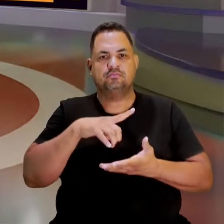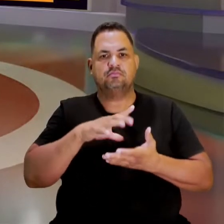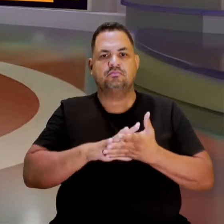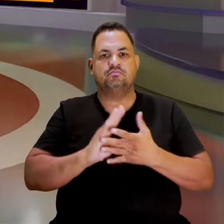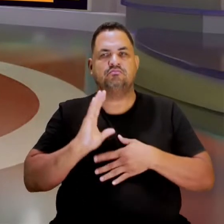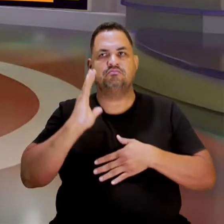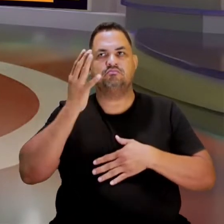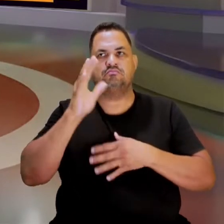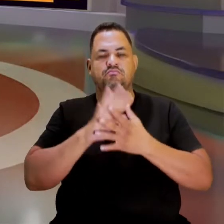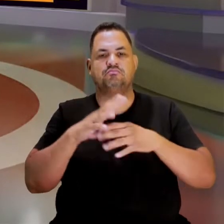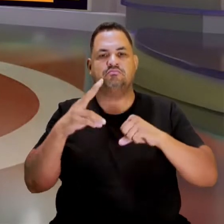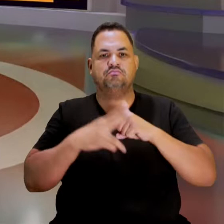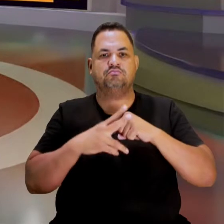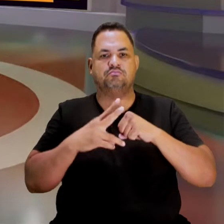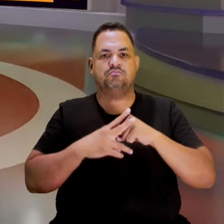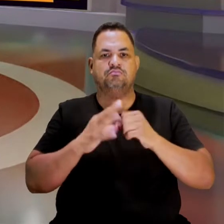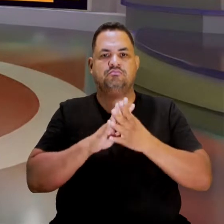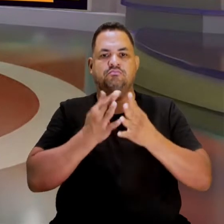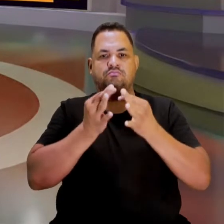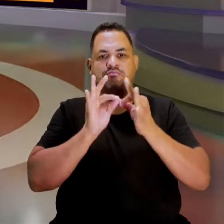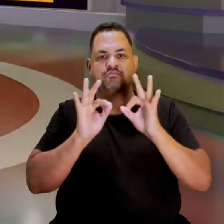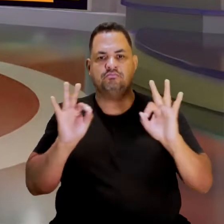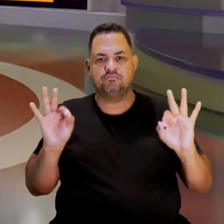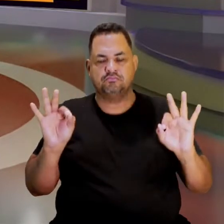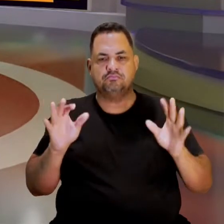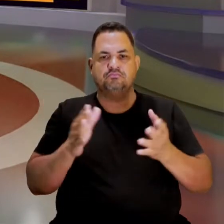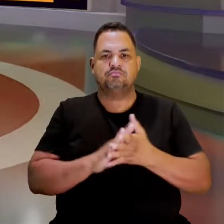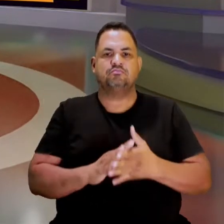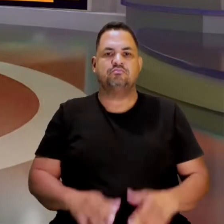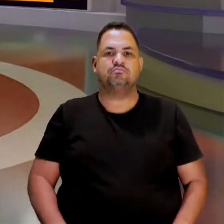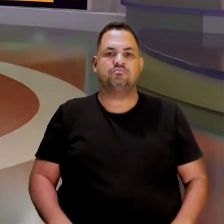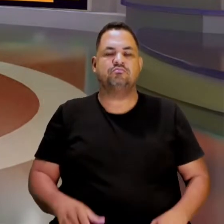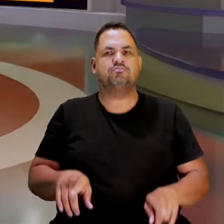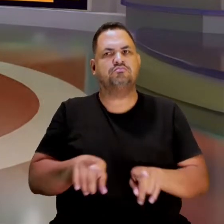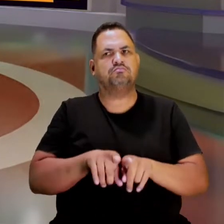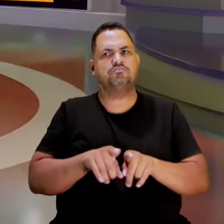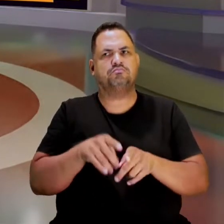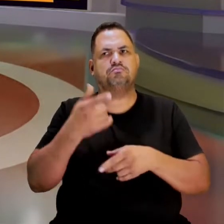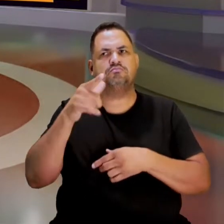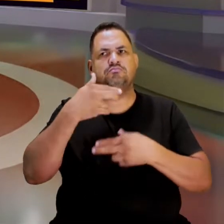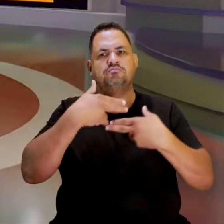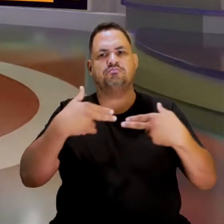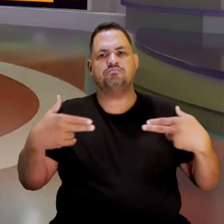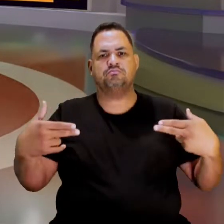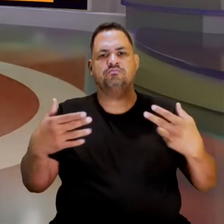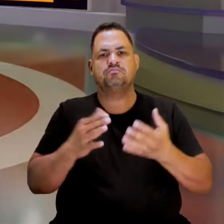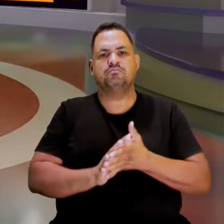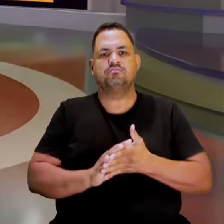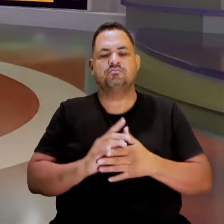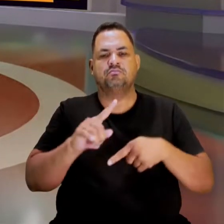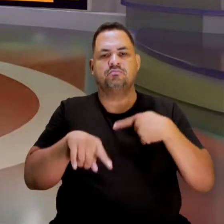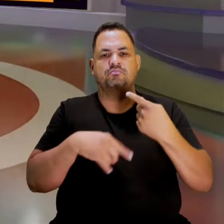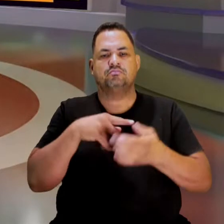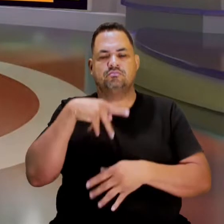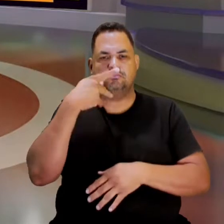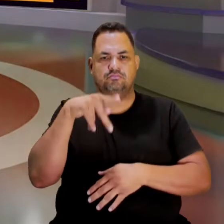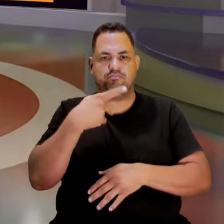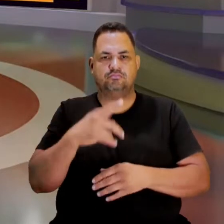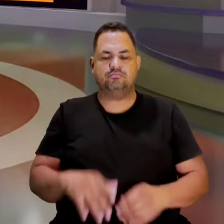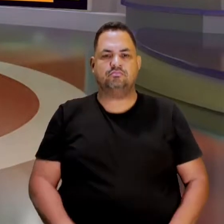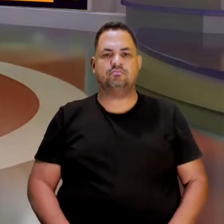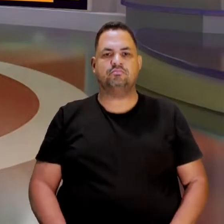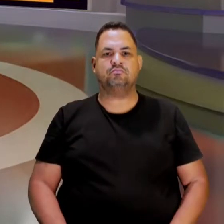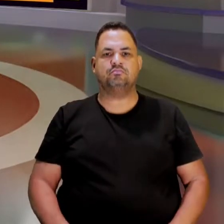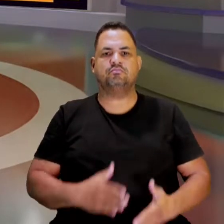verbais importantes, como os tempos simples. Entre outras coisinhas também, a gente vai falar sobre isso já já.